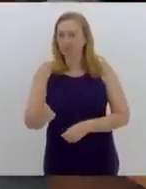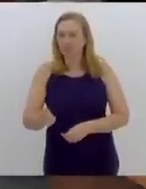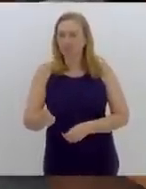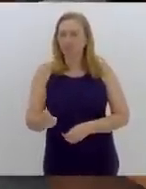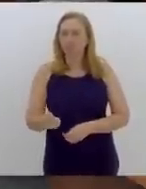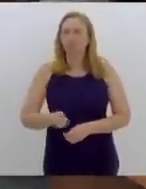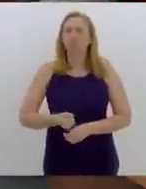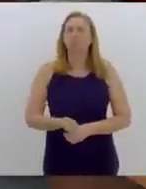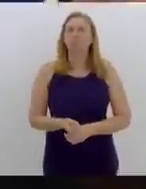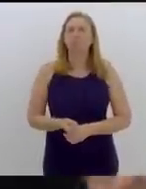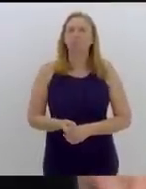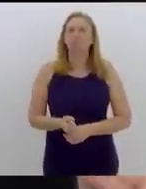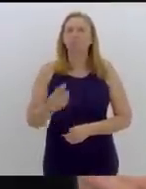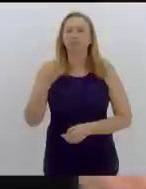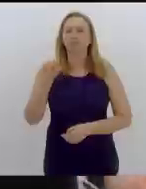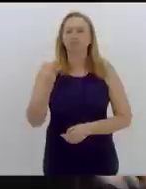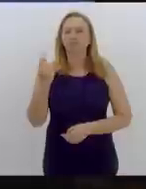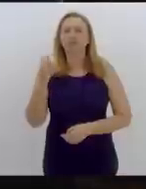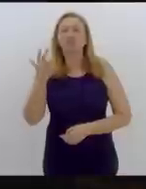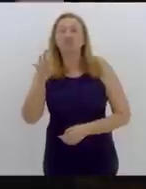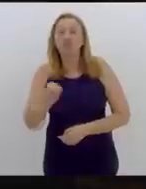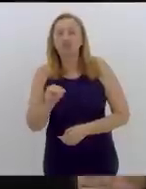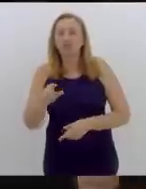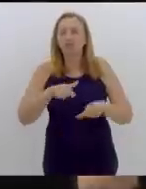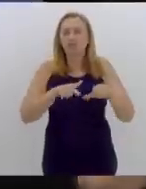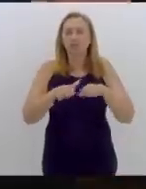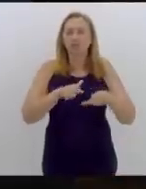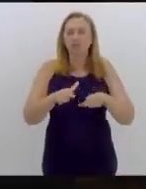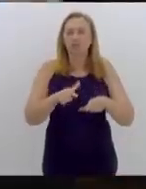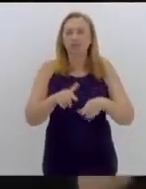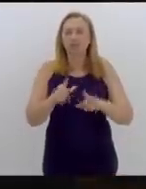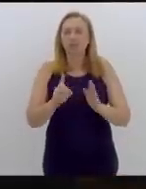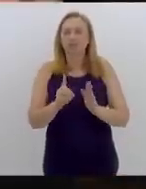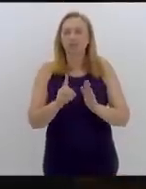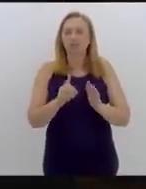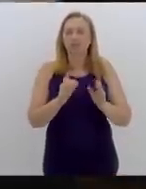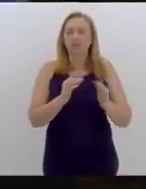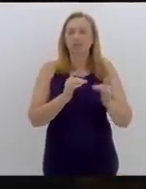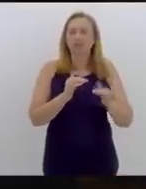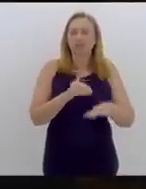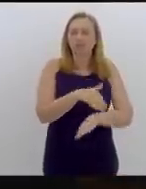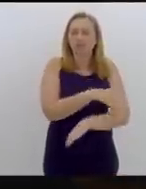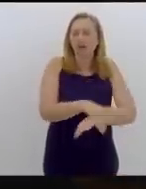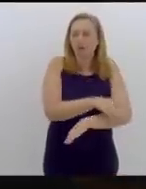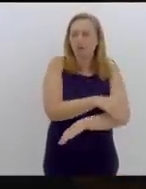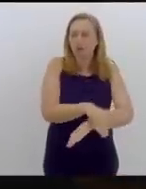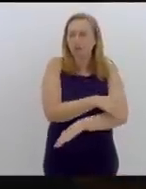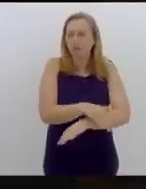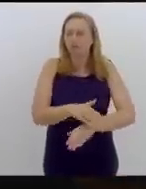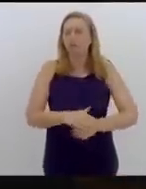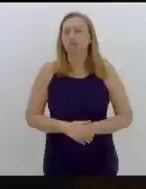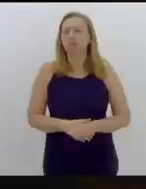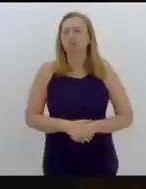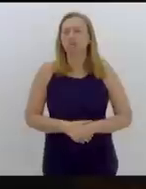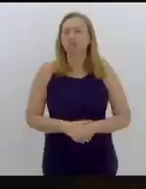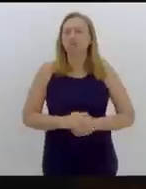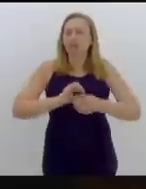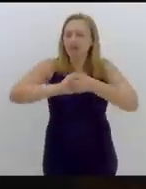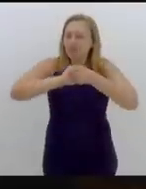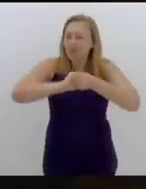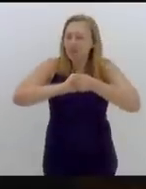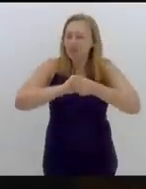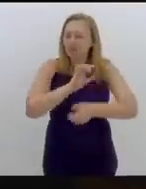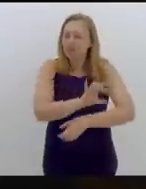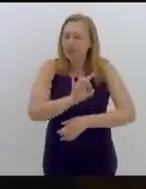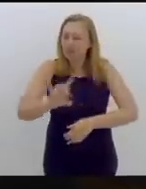aos quatro anos de idade do sargento que trabalhava no trânsito que me cumprimentava que parava na porta da saída da minha escola que apertava a mão de